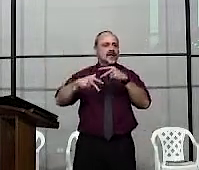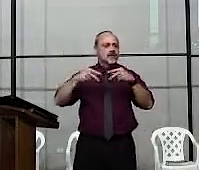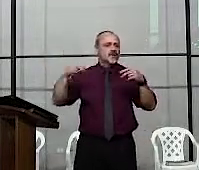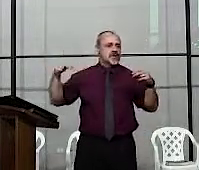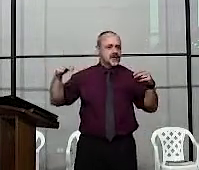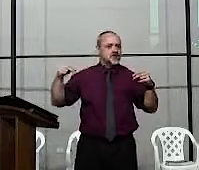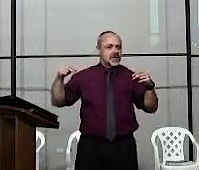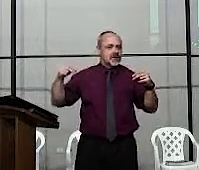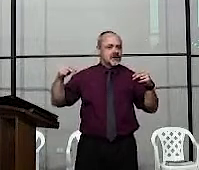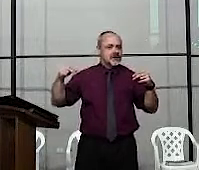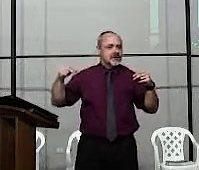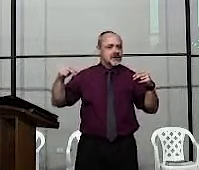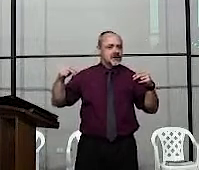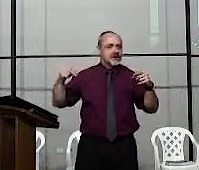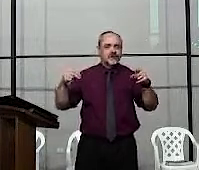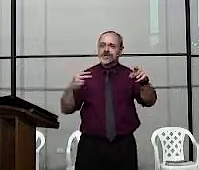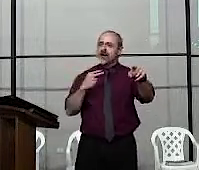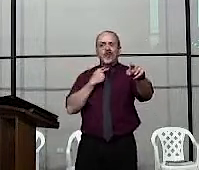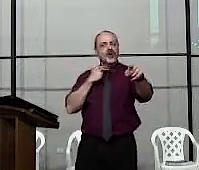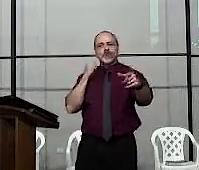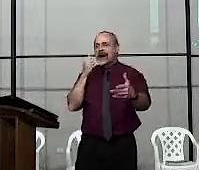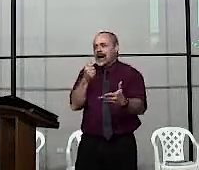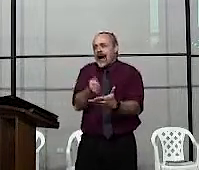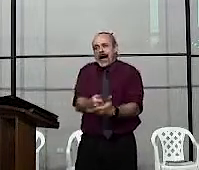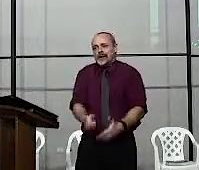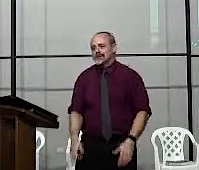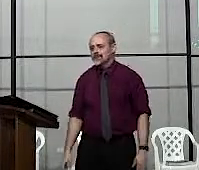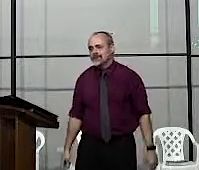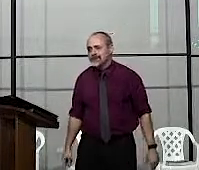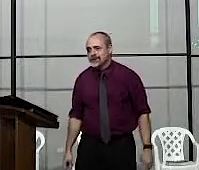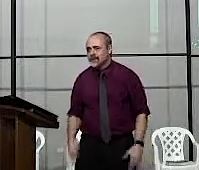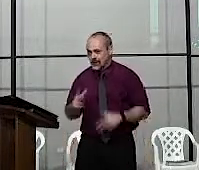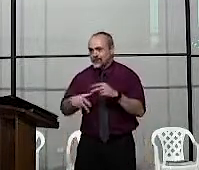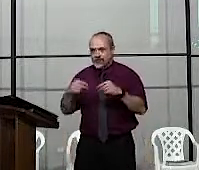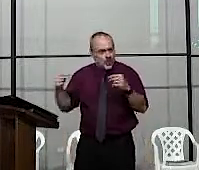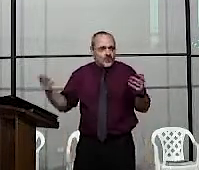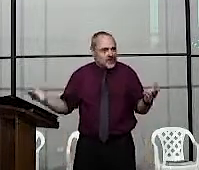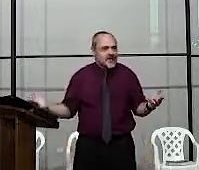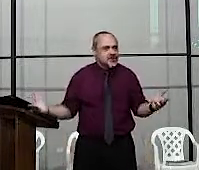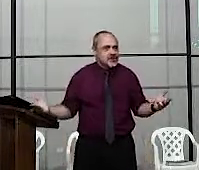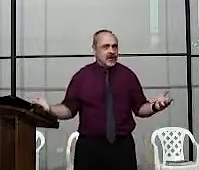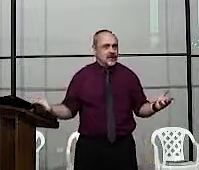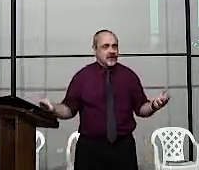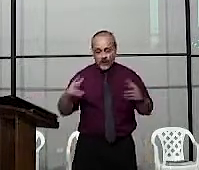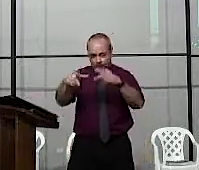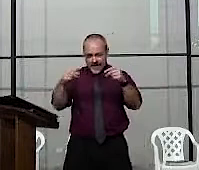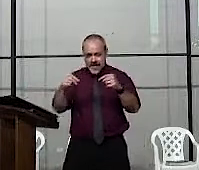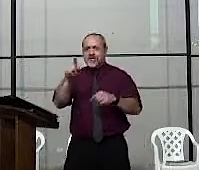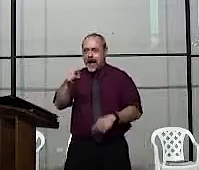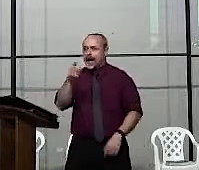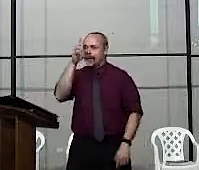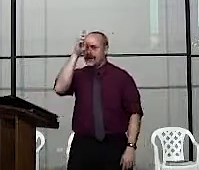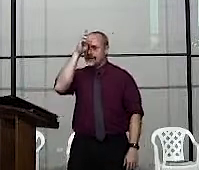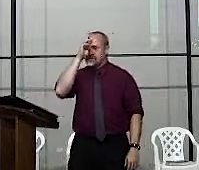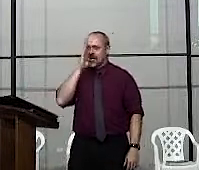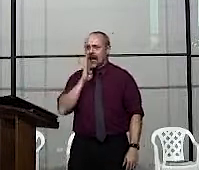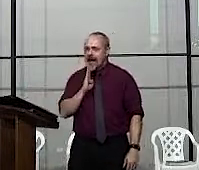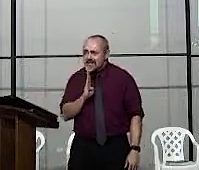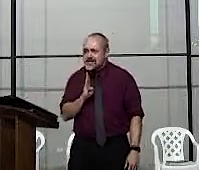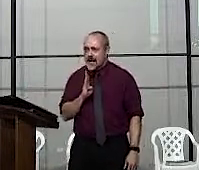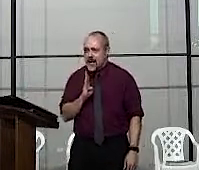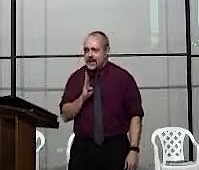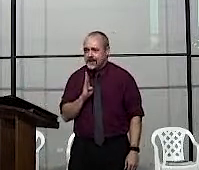aceitar esse presente? Você não pode pagar por um presente. Um presente é